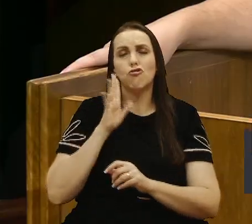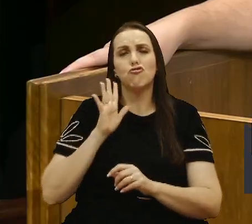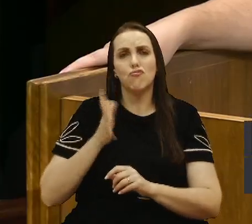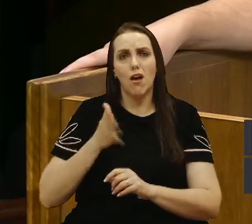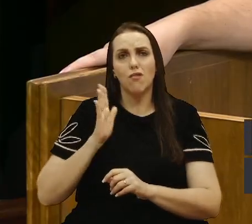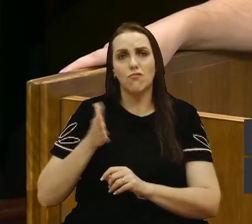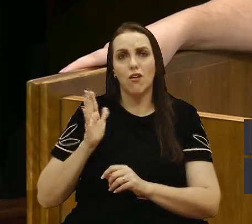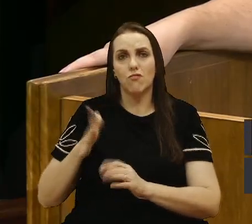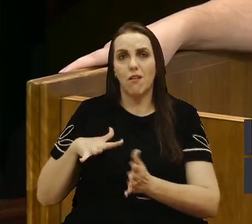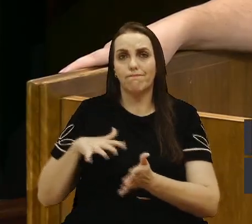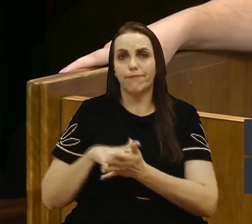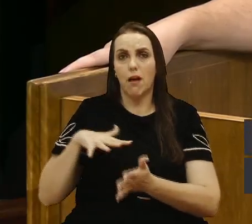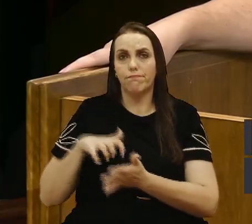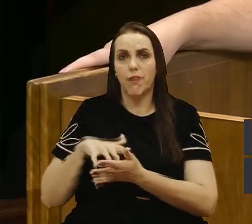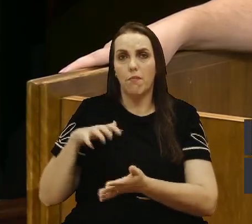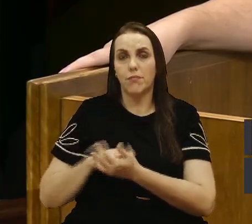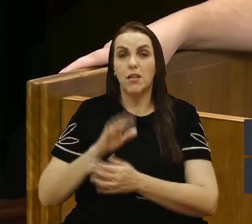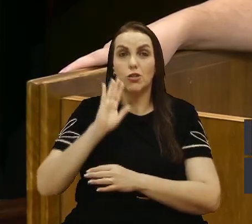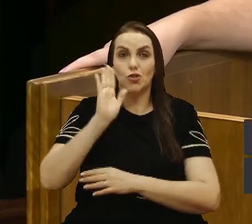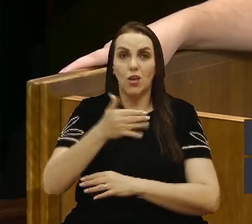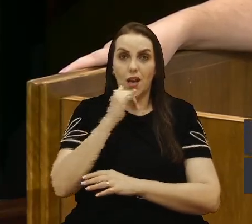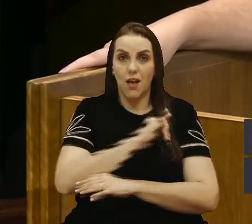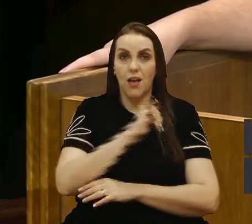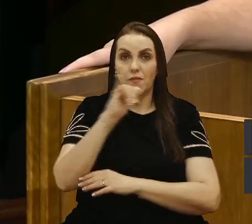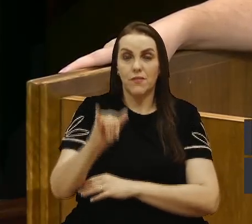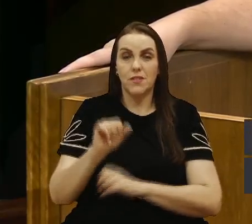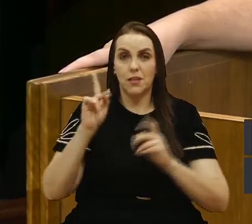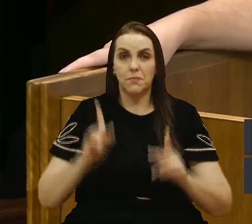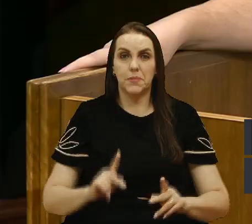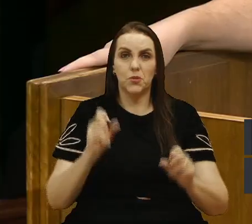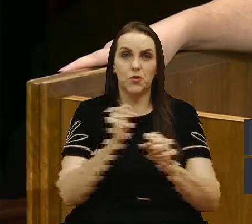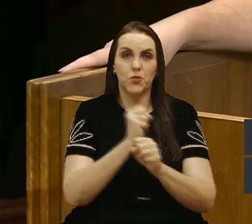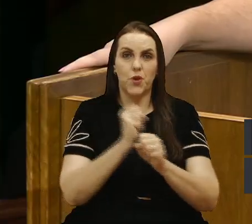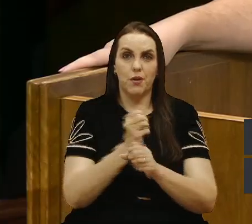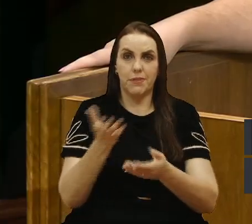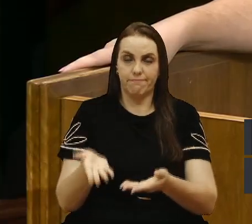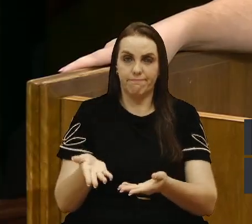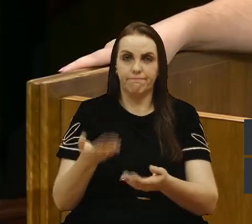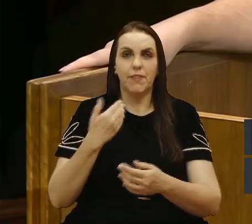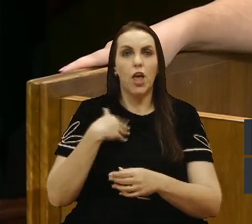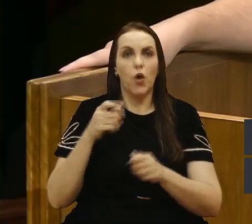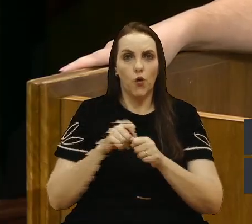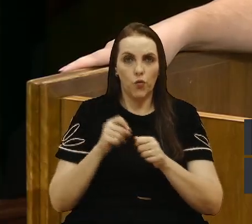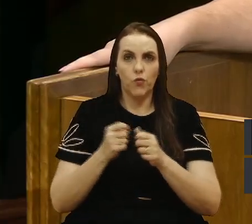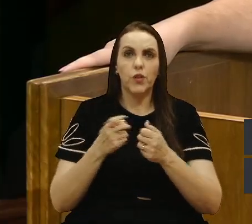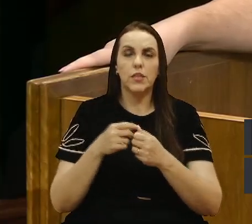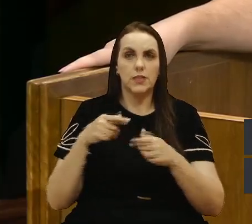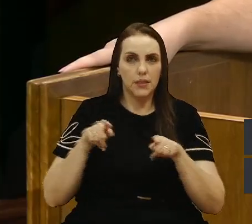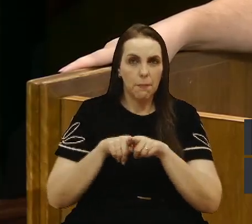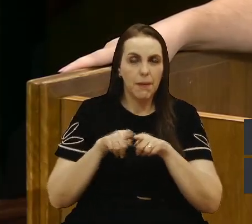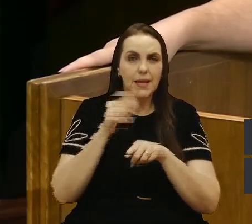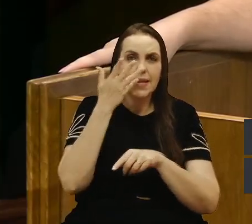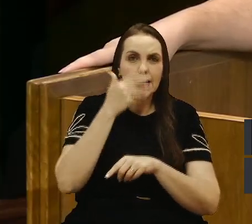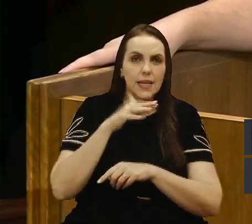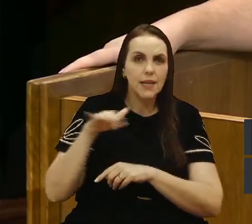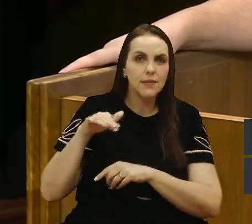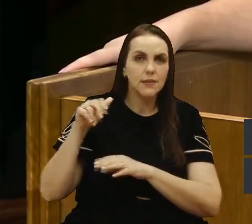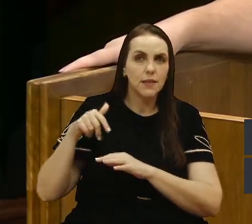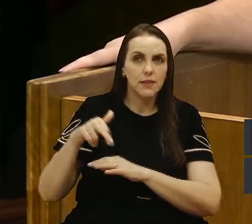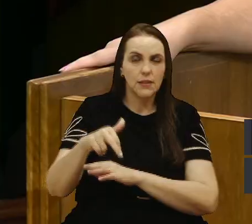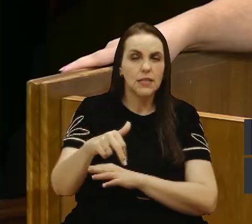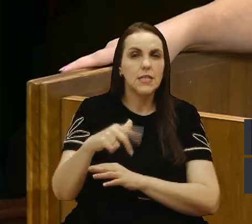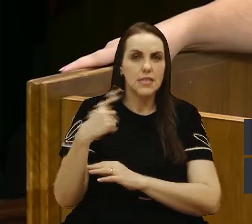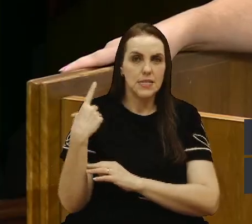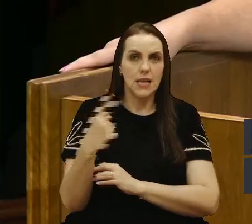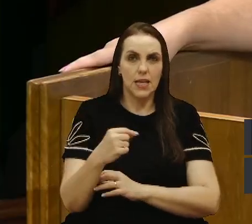acidentes, eles tinham avisado o pessoal da questão das obras, né, e ali eu fiz o trajeto com as crianças da saída, fui para lá, era